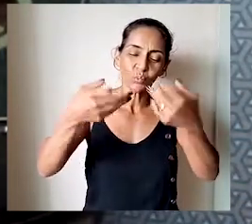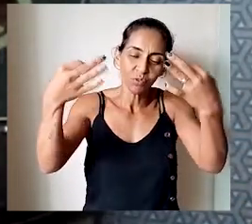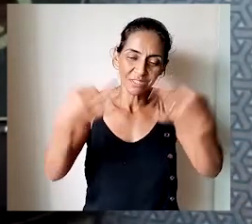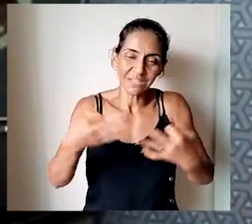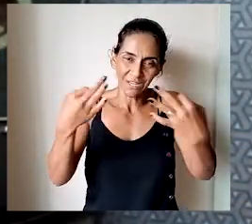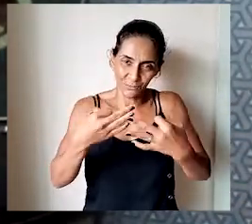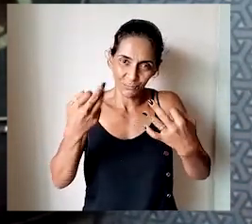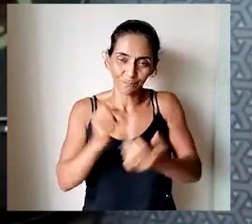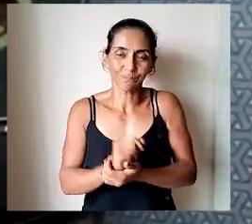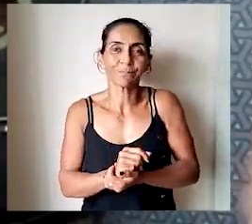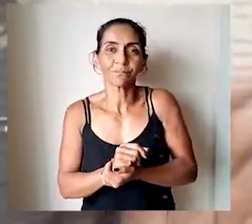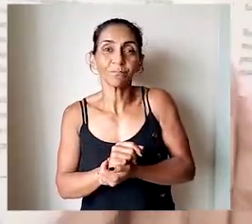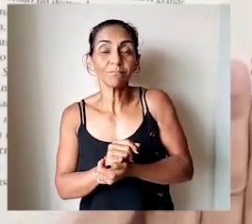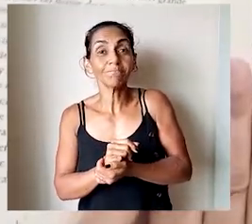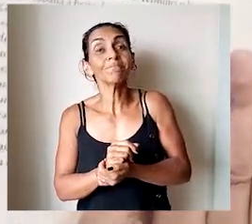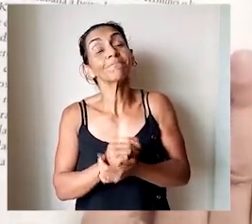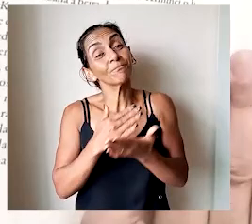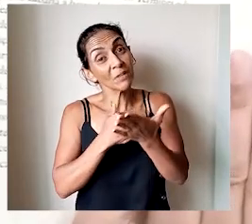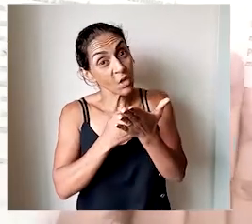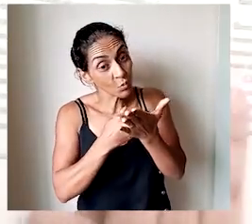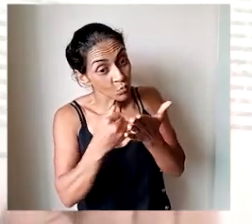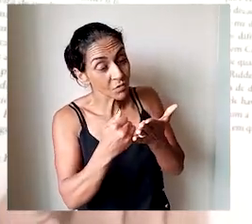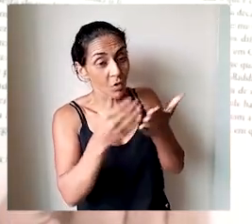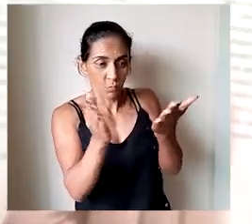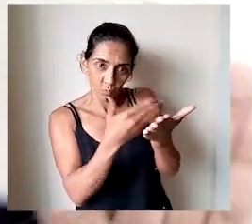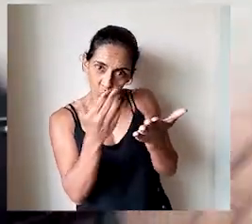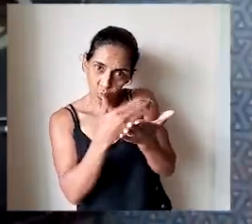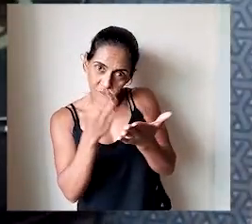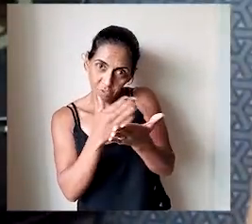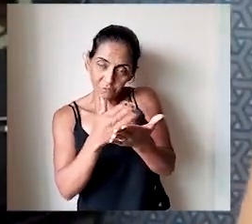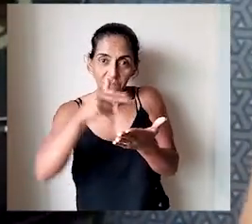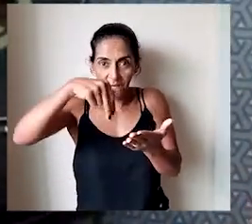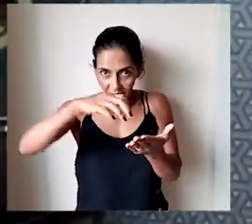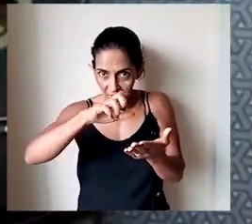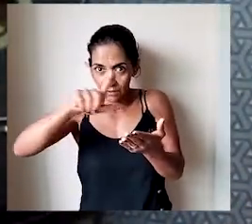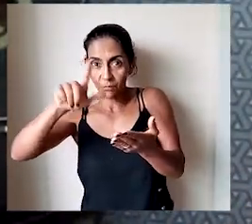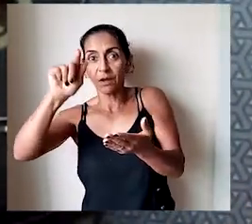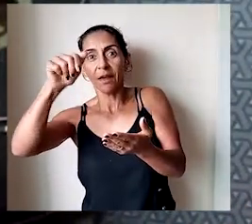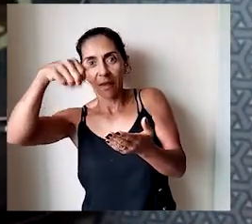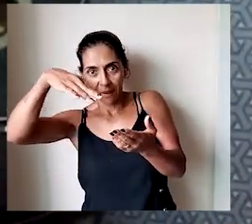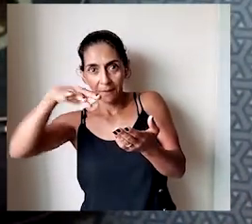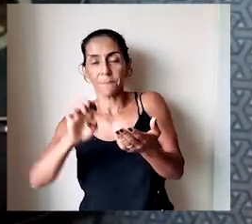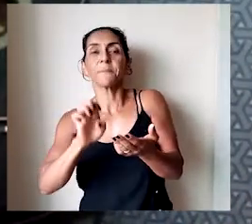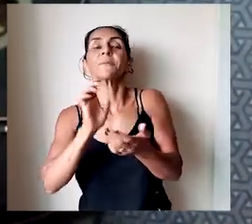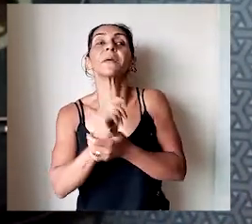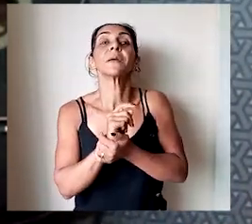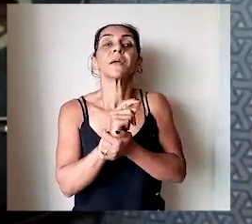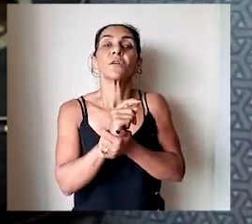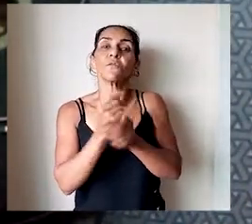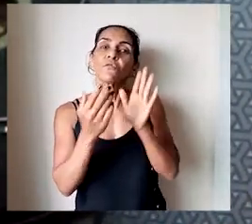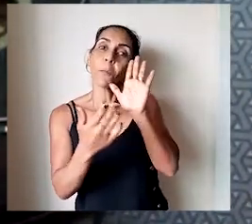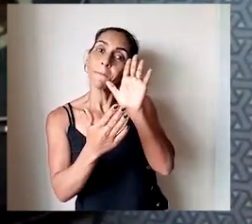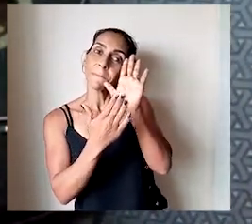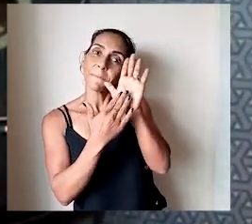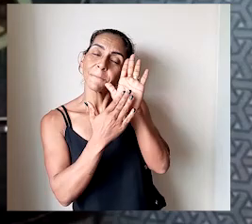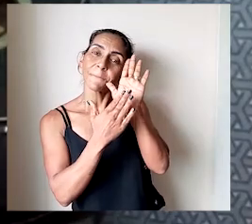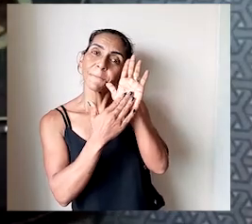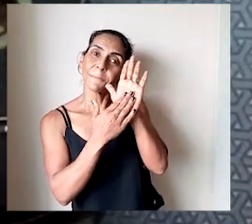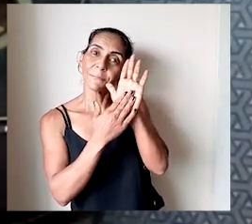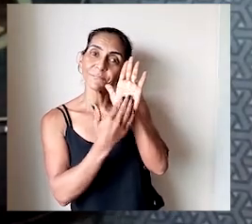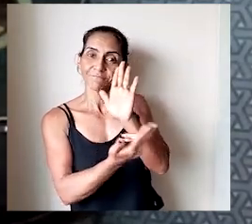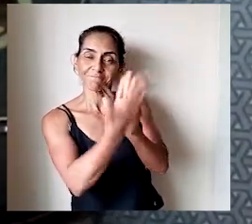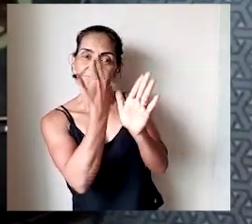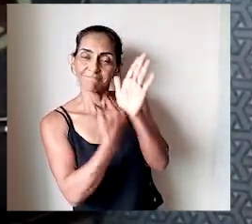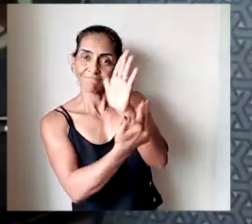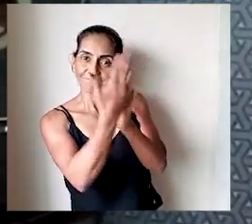são as palavras do Neil Gaiman na introdução que ele fez para o livro. E agora eu vou estar passando com vocês para mostrar a edição física.